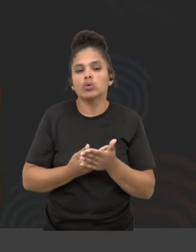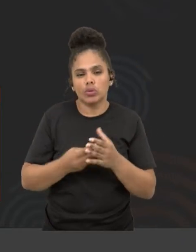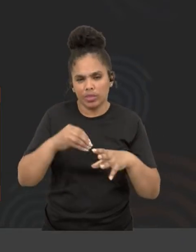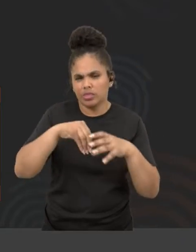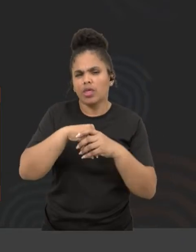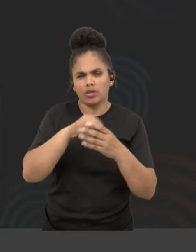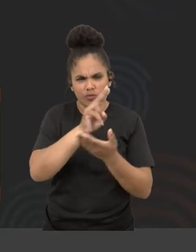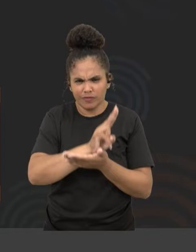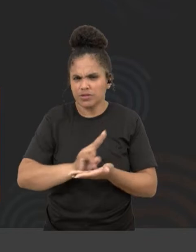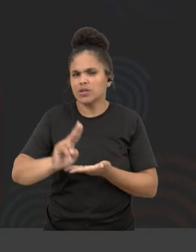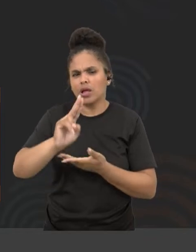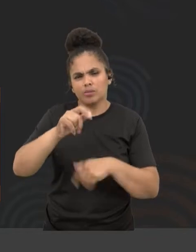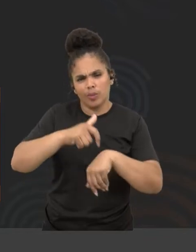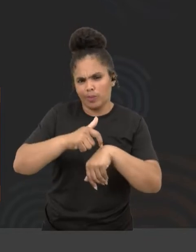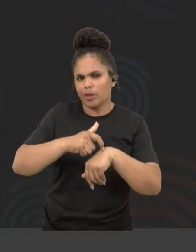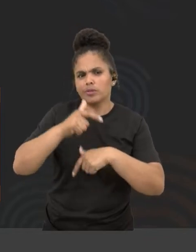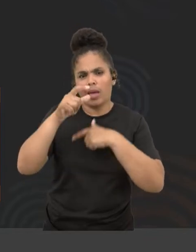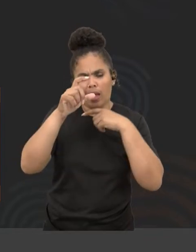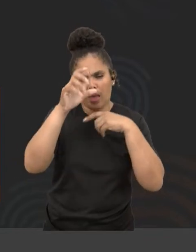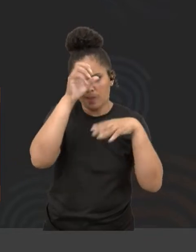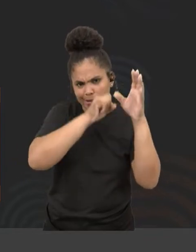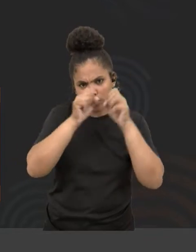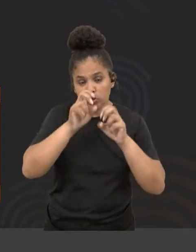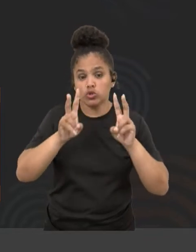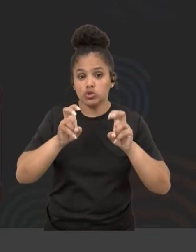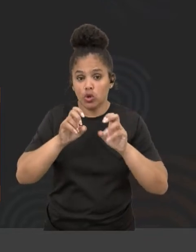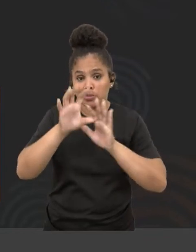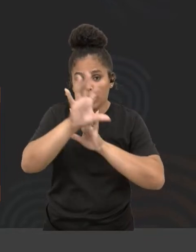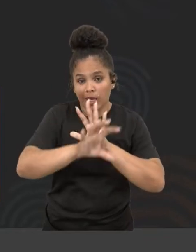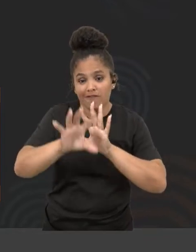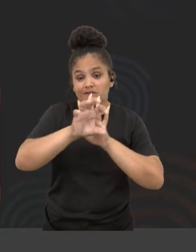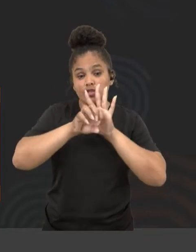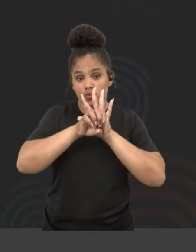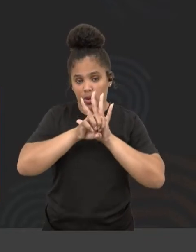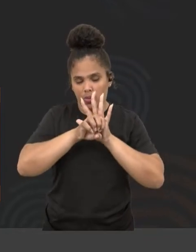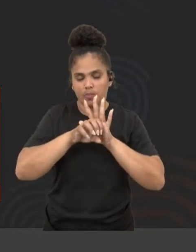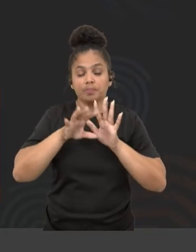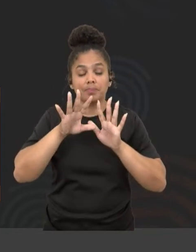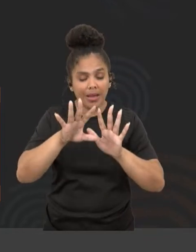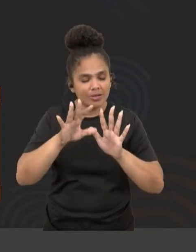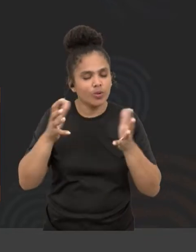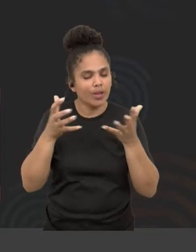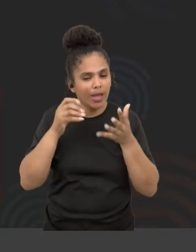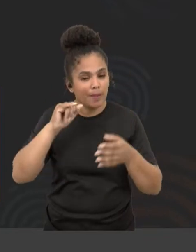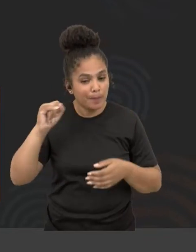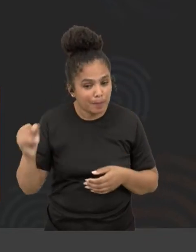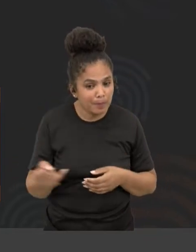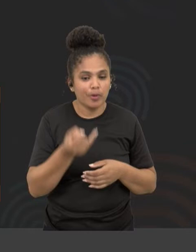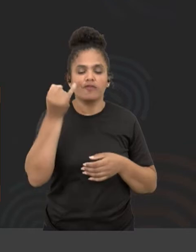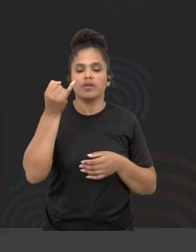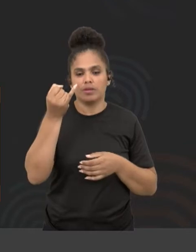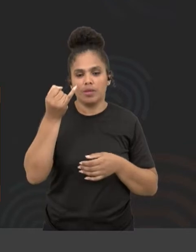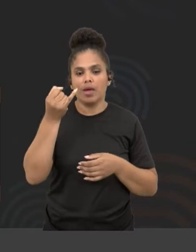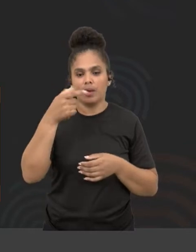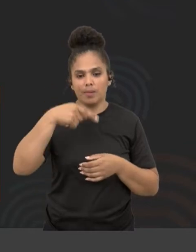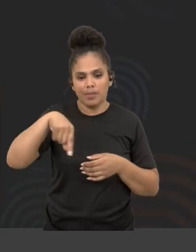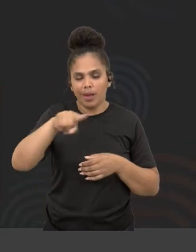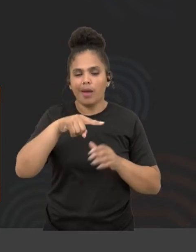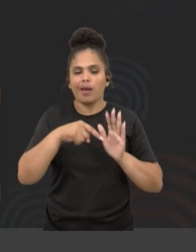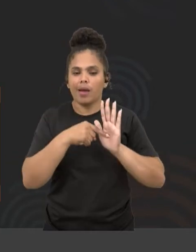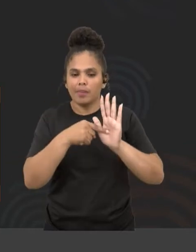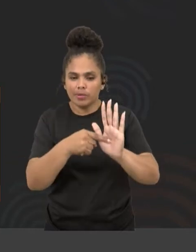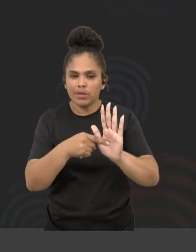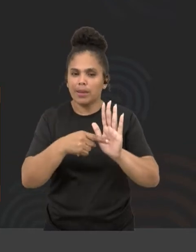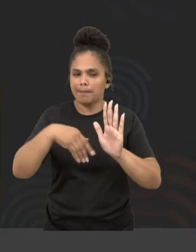né, quando a gente está aprendendo sobre comunicação visual. Mais um gancho que eu gostaria de trazer aqui para vocês, para a gente ir um pouco mais